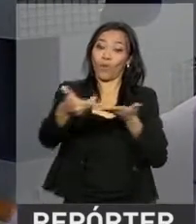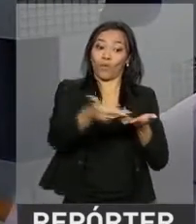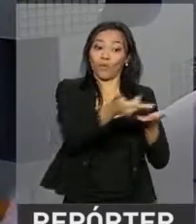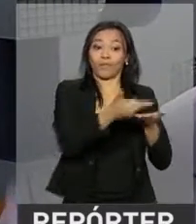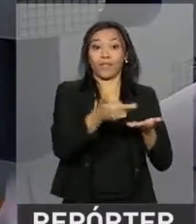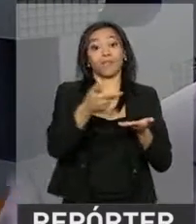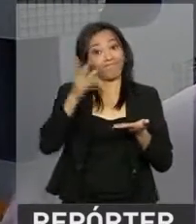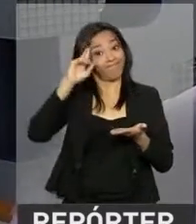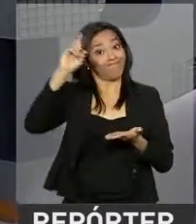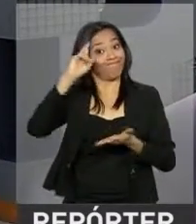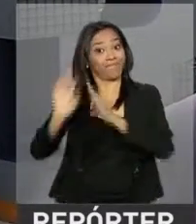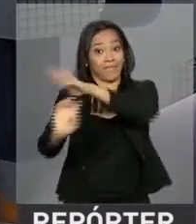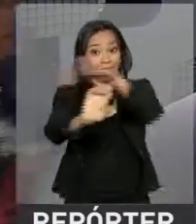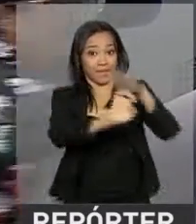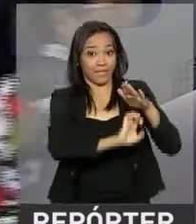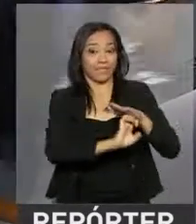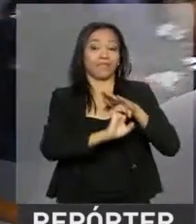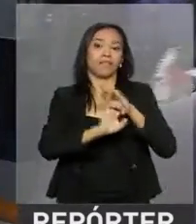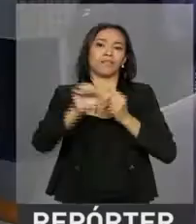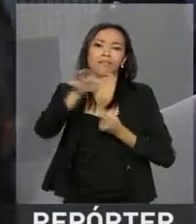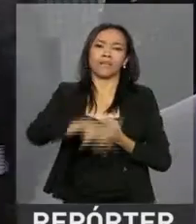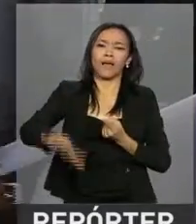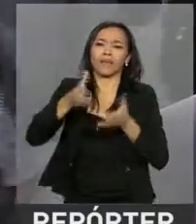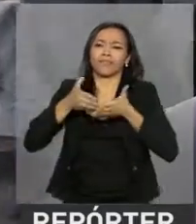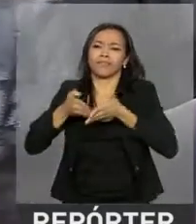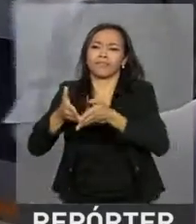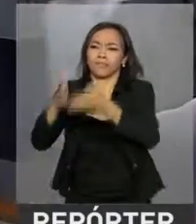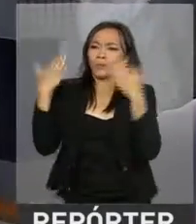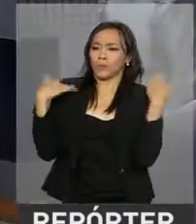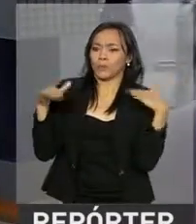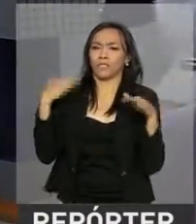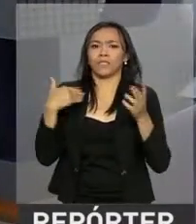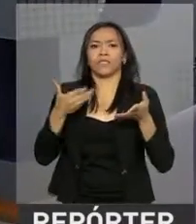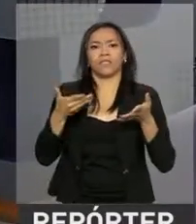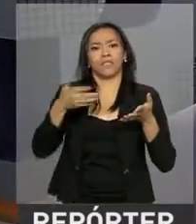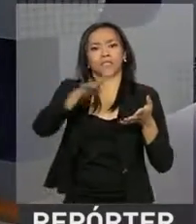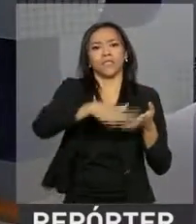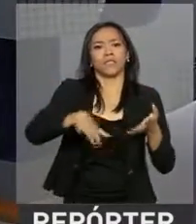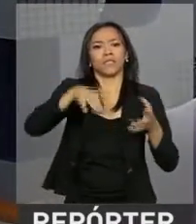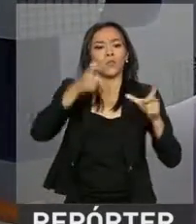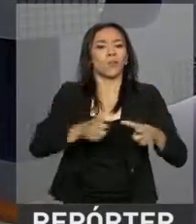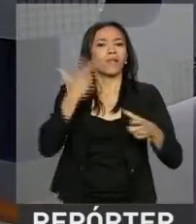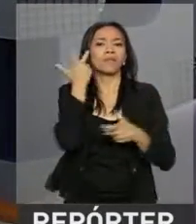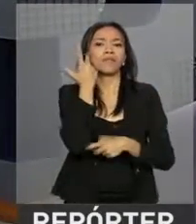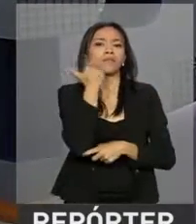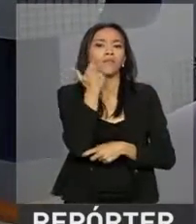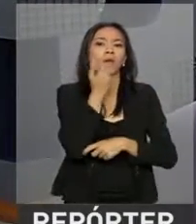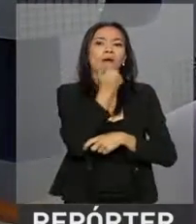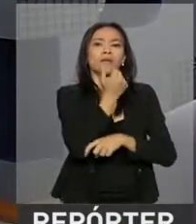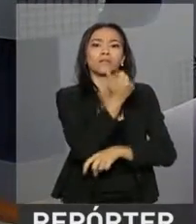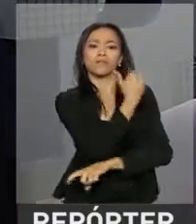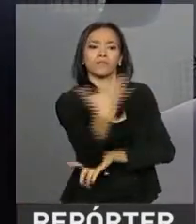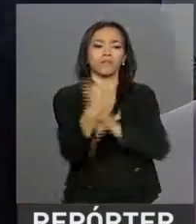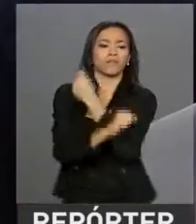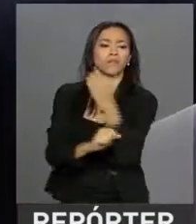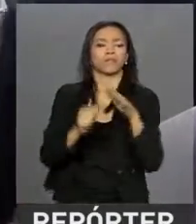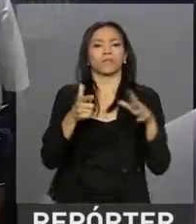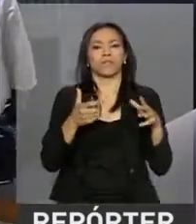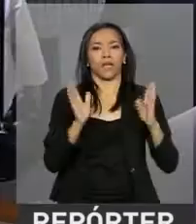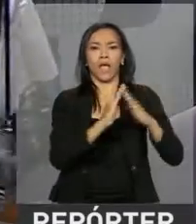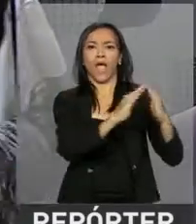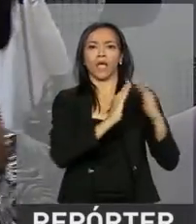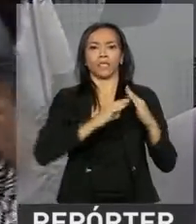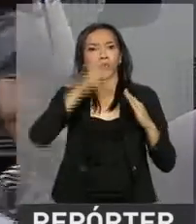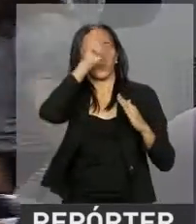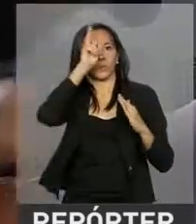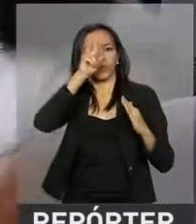investidores venham investir em marinas, em portos turísticos, nos nossos parques naturais, nas nossas cidades históricas, nos parques temáticos,